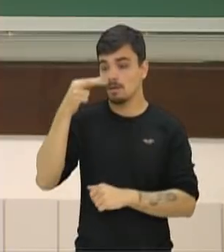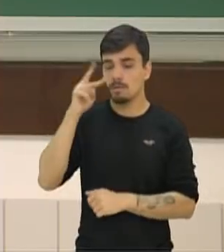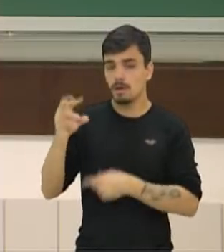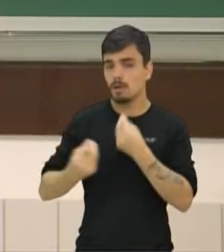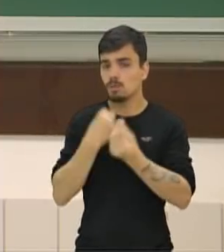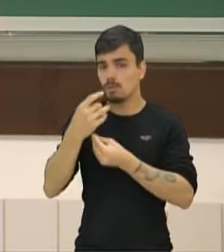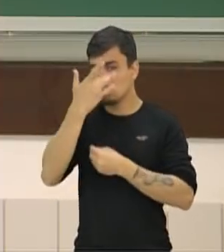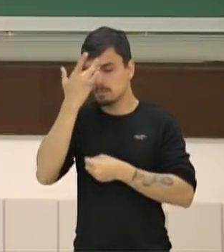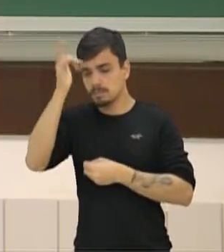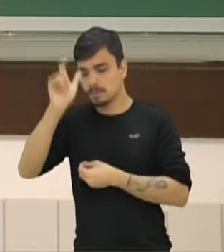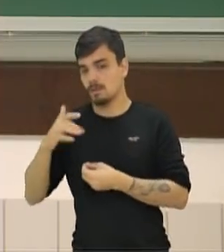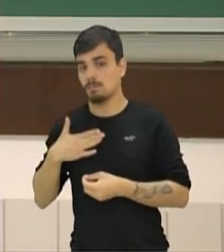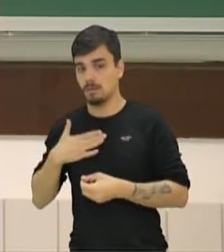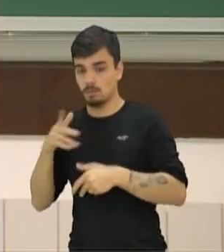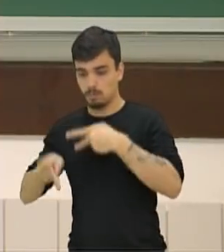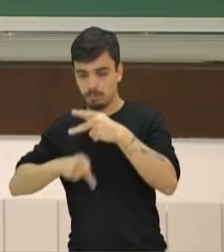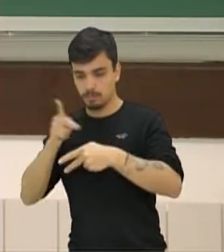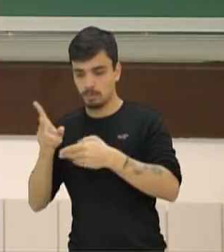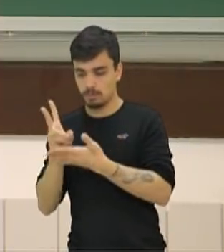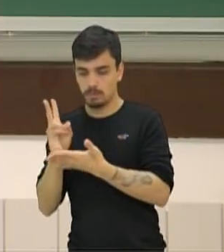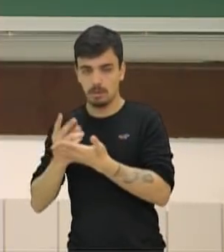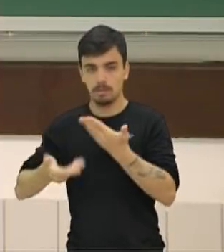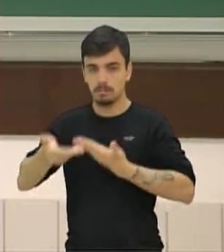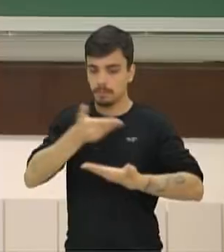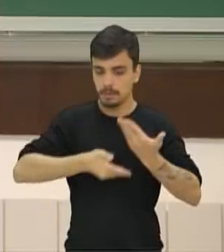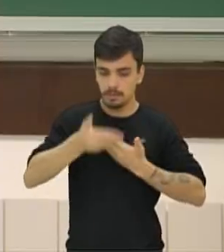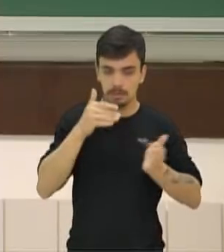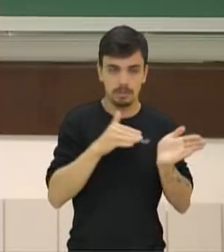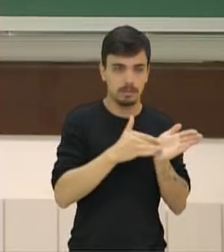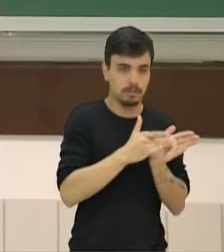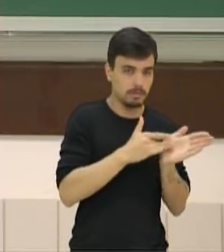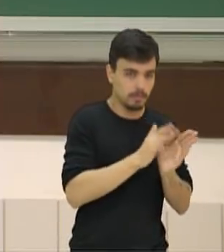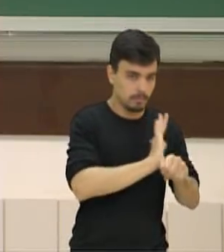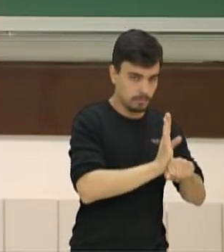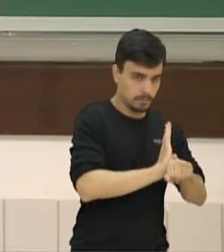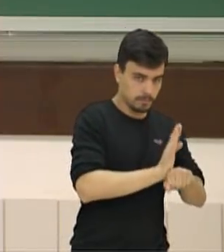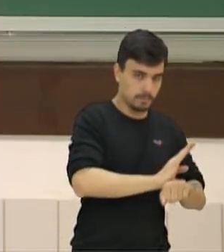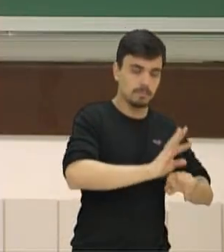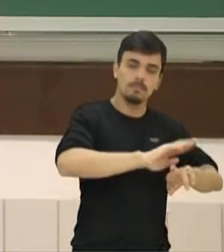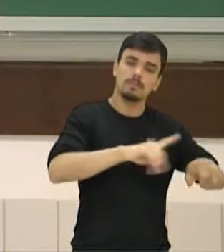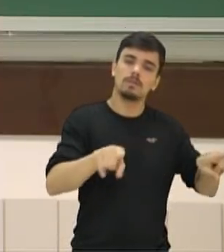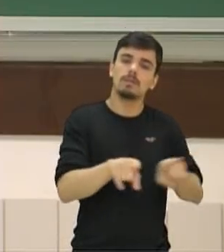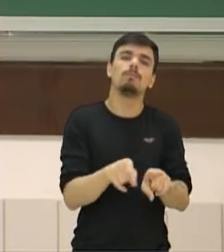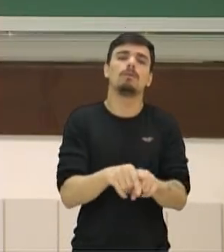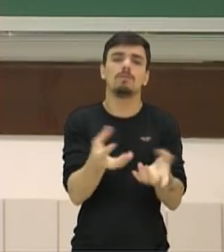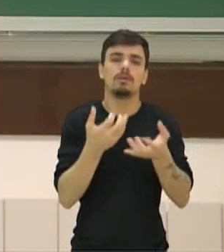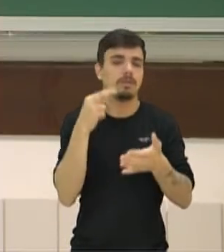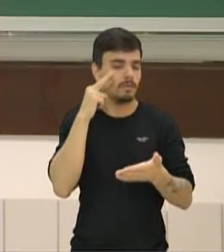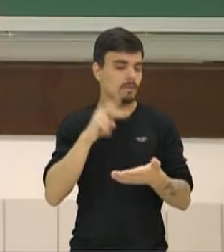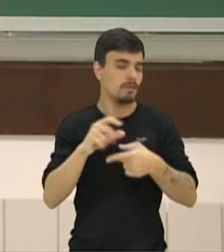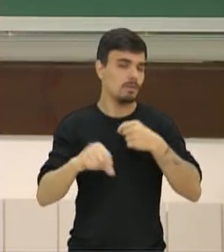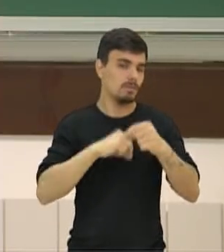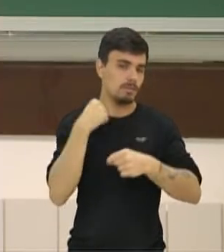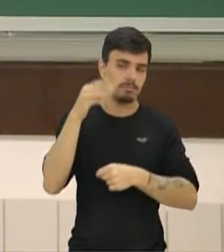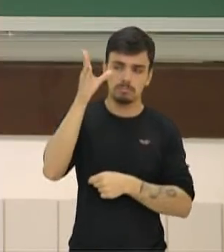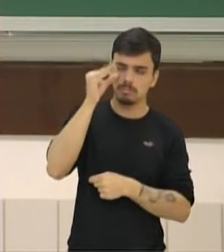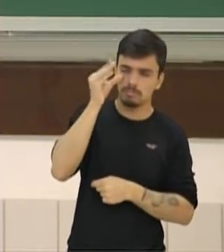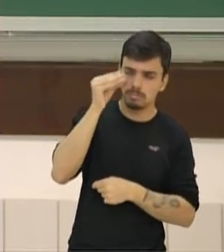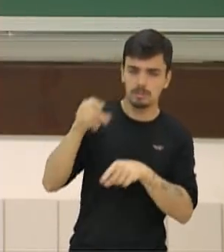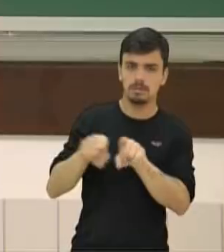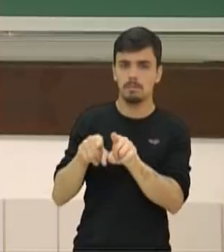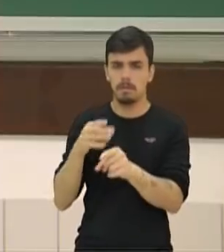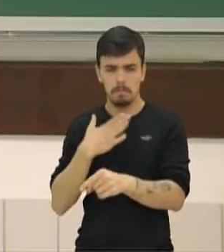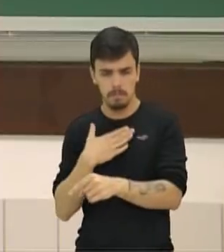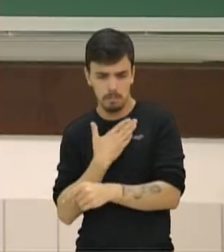uma pessoa que é do meu povo ali indígena participando da encenação também, né? Aí que eu vou querer ver, vou ficar mais curiosa, olha lá,